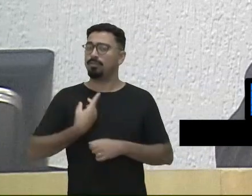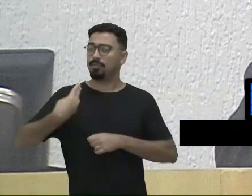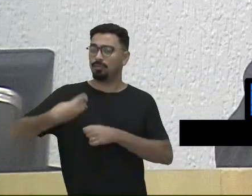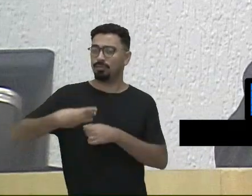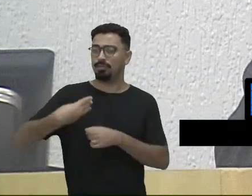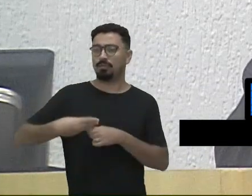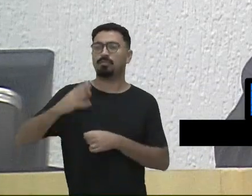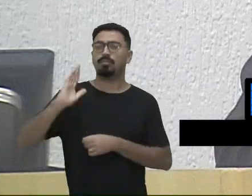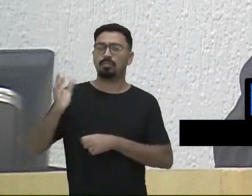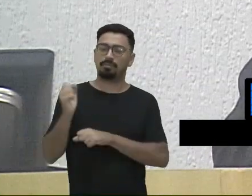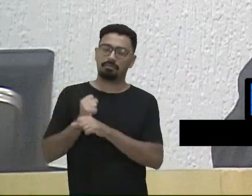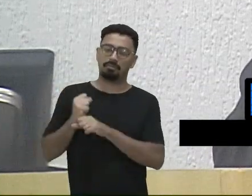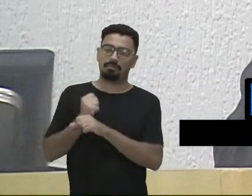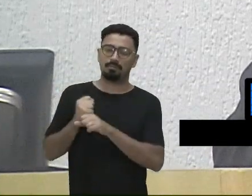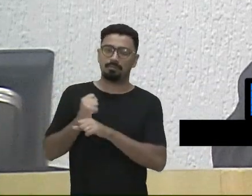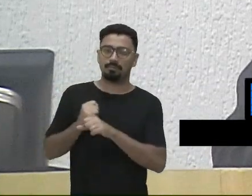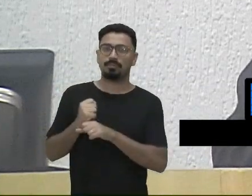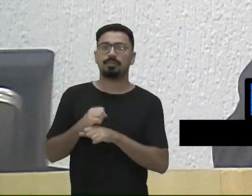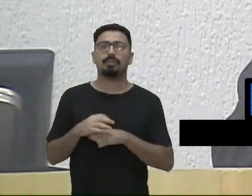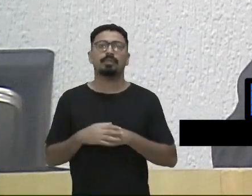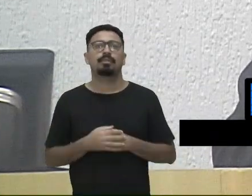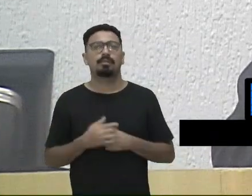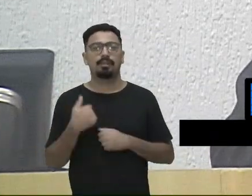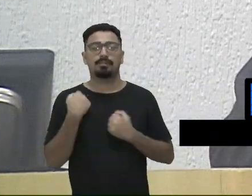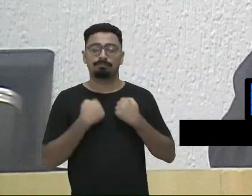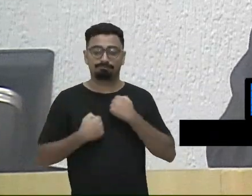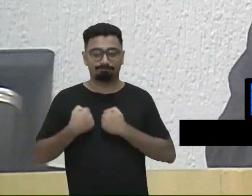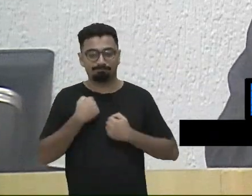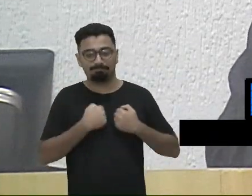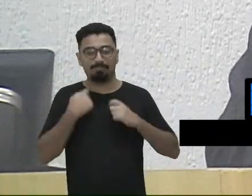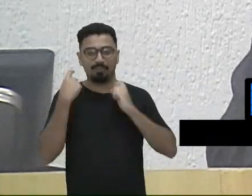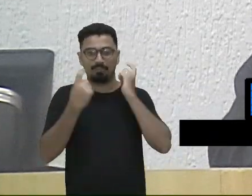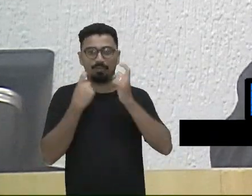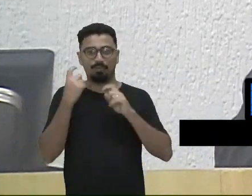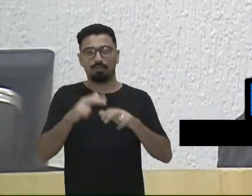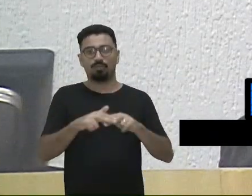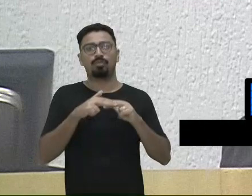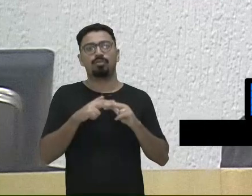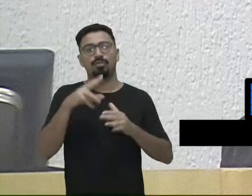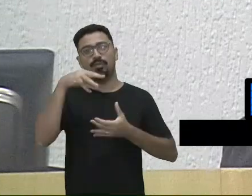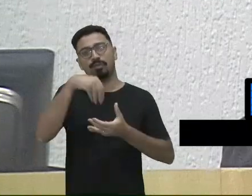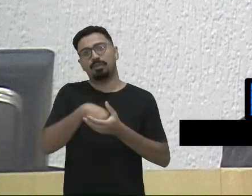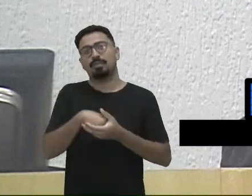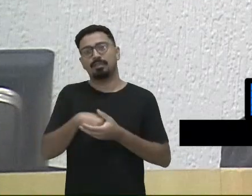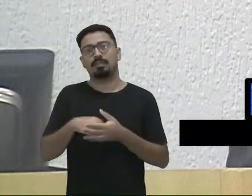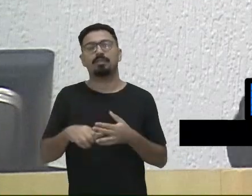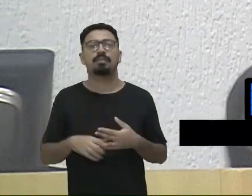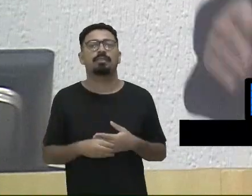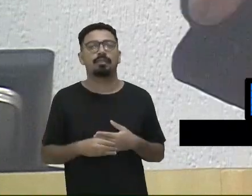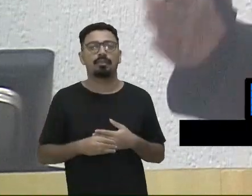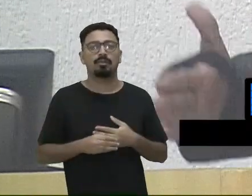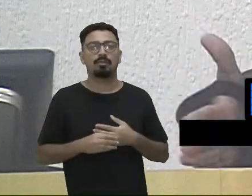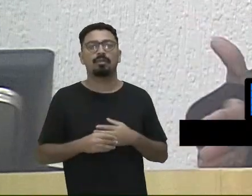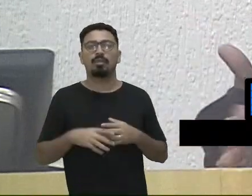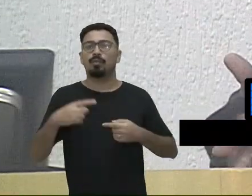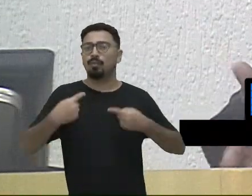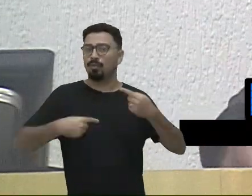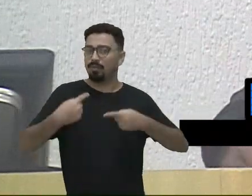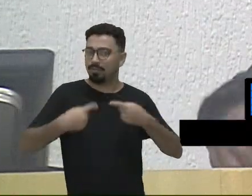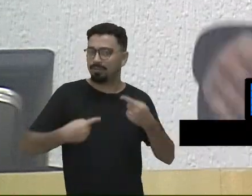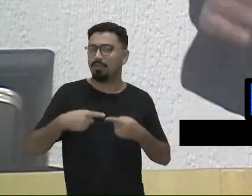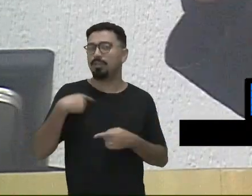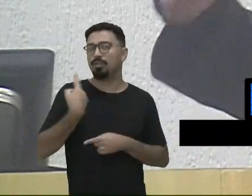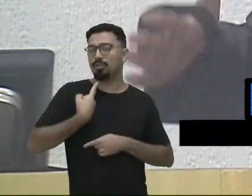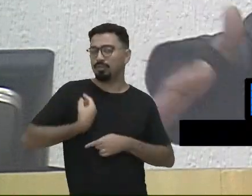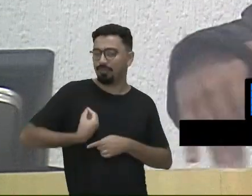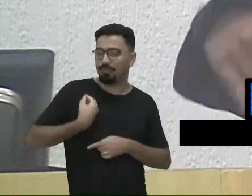tempo eu fiquei ansioso, preocupado, porque aqui dentro da política institucional, nós que viemos da militância na rua,